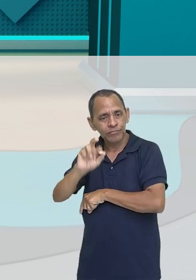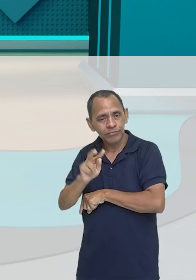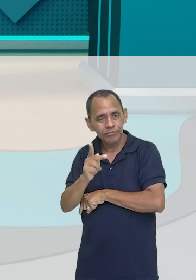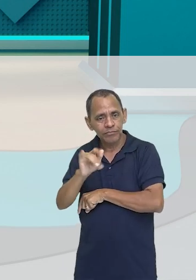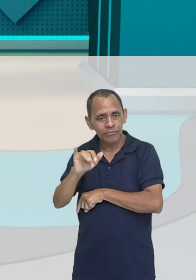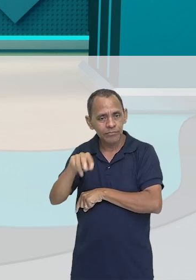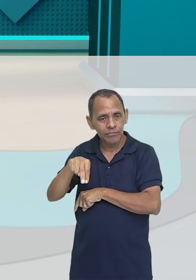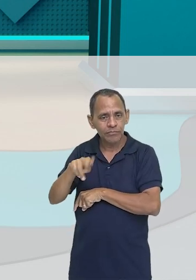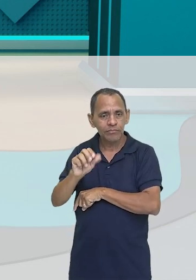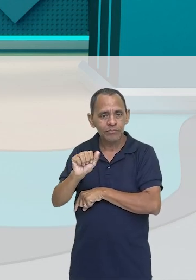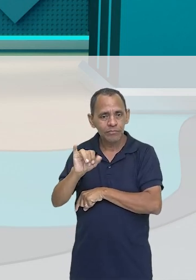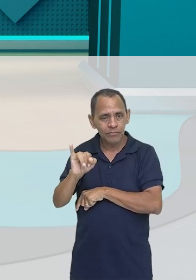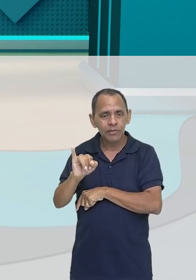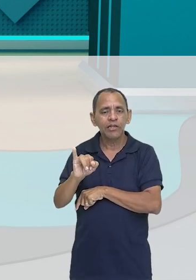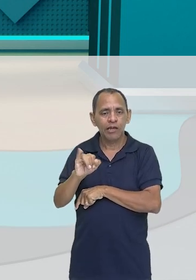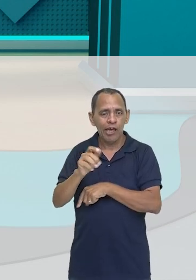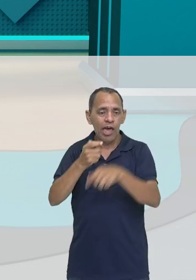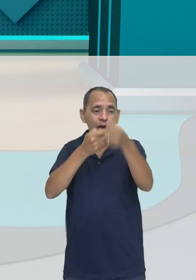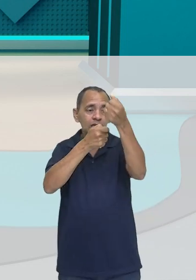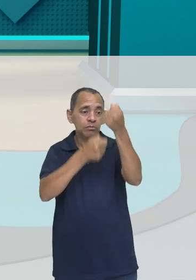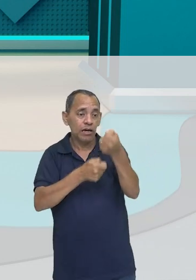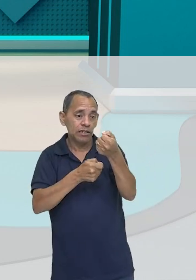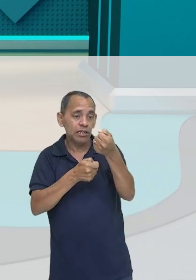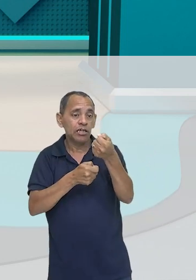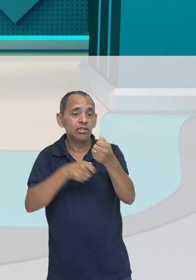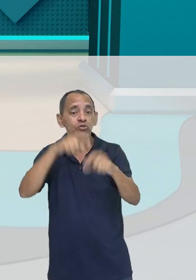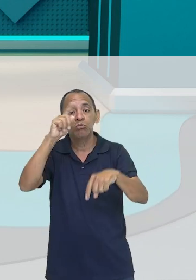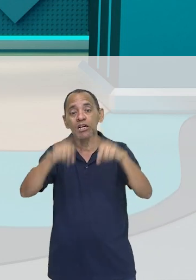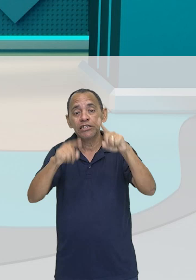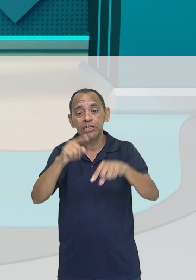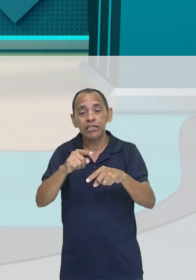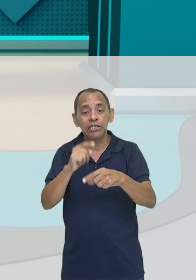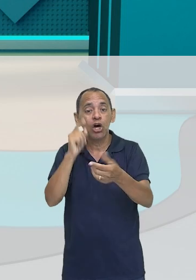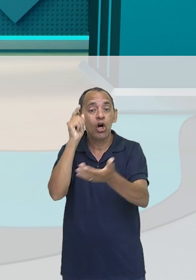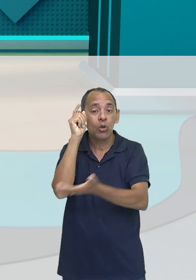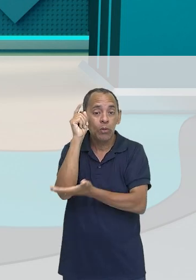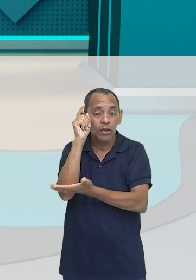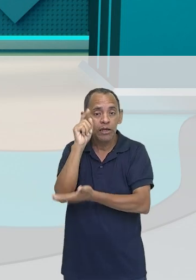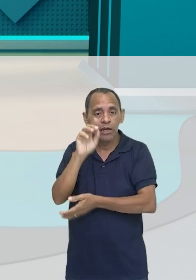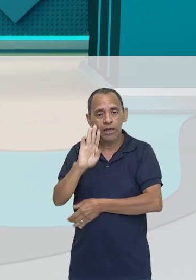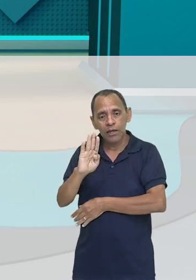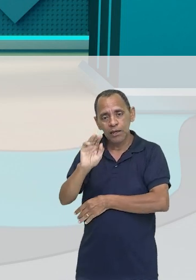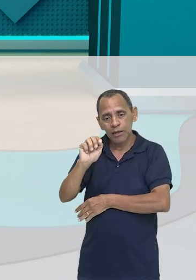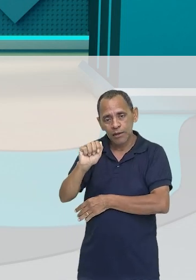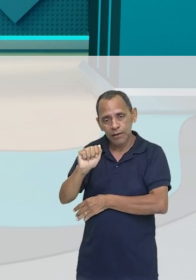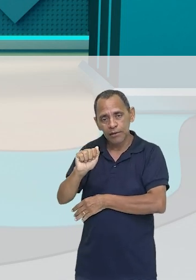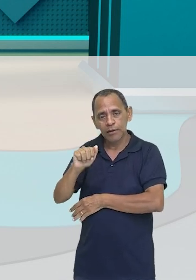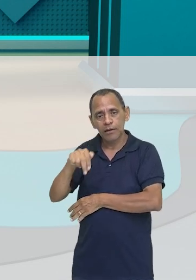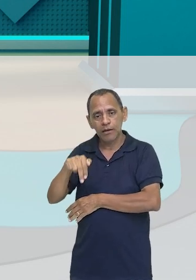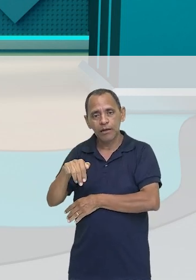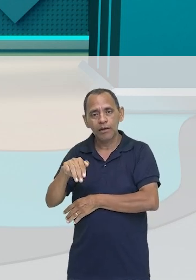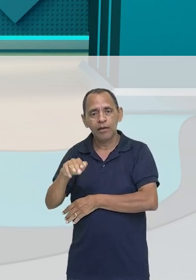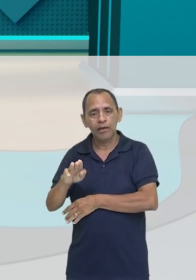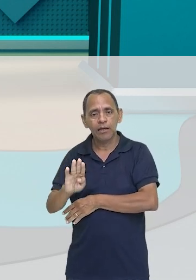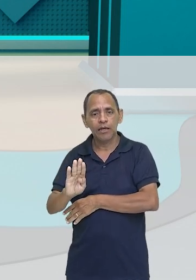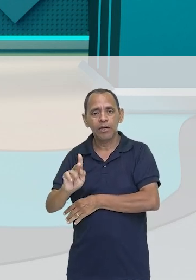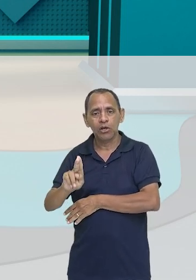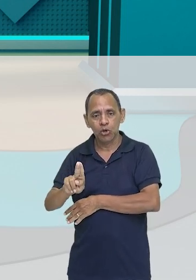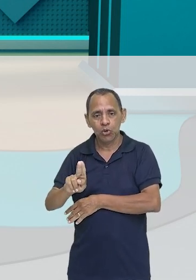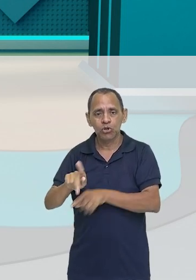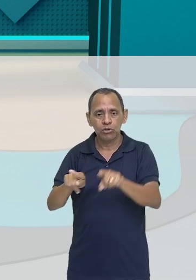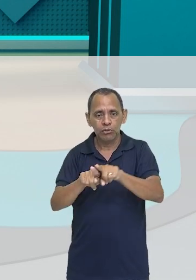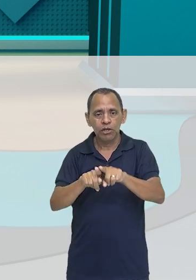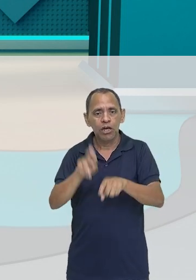de bambu. Então, observem mais uma vez a armadura que é utilizada para que os nossos kendokas,